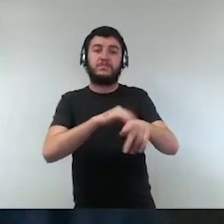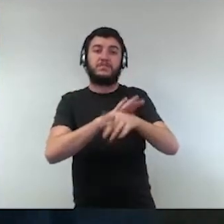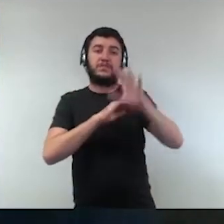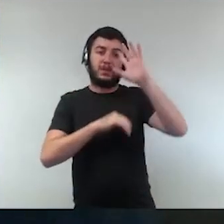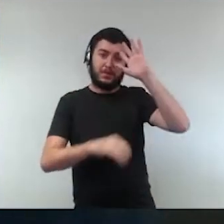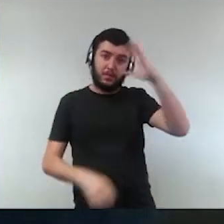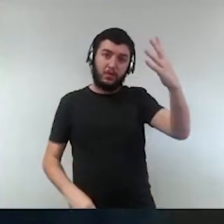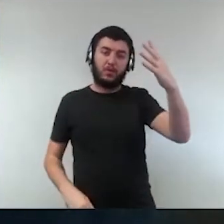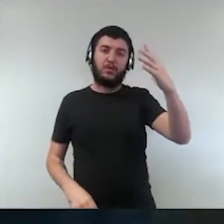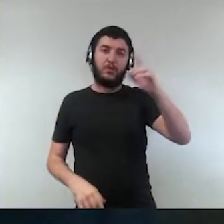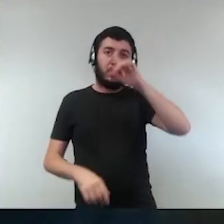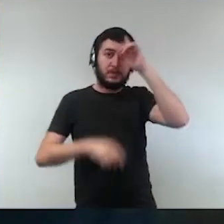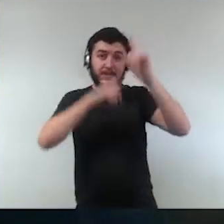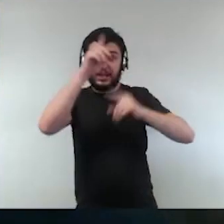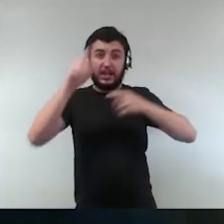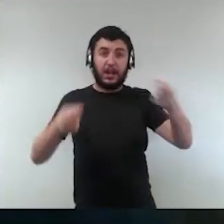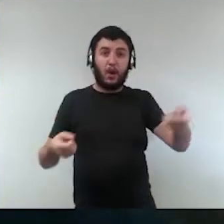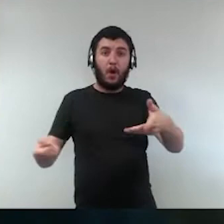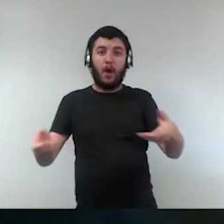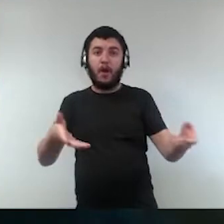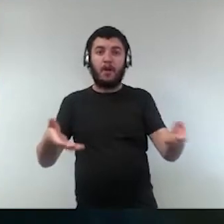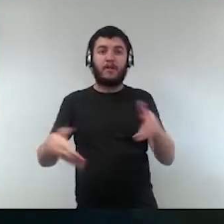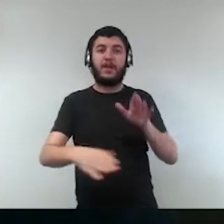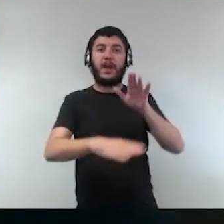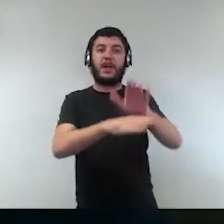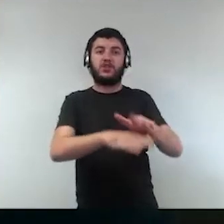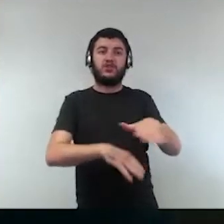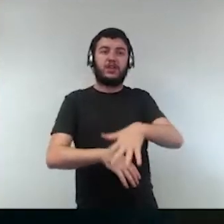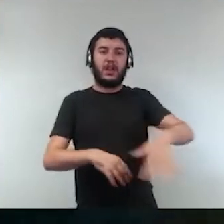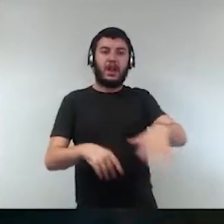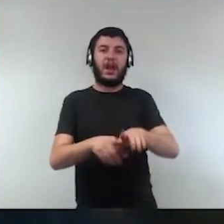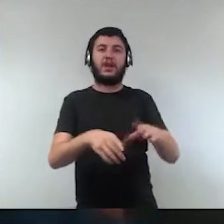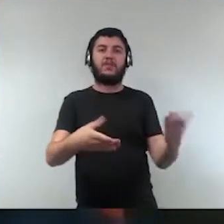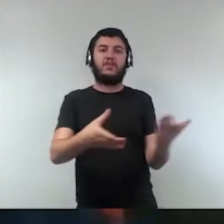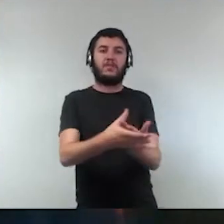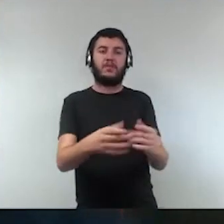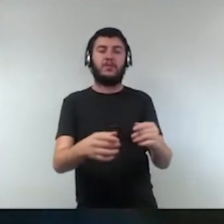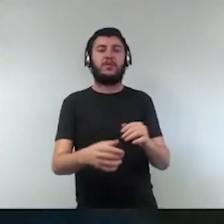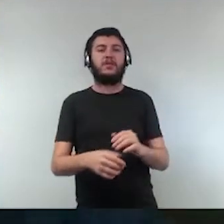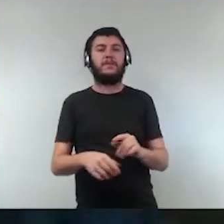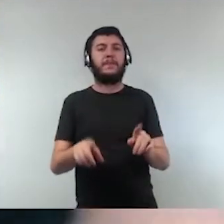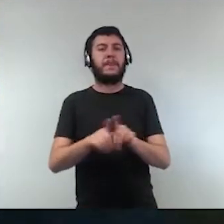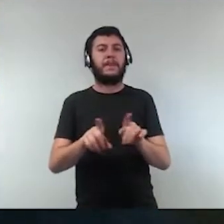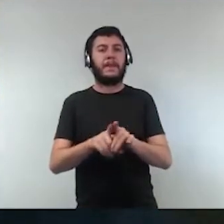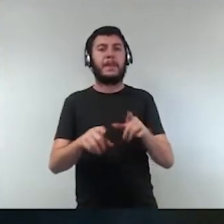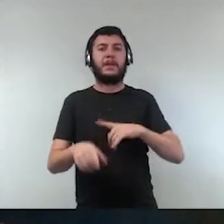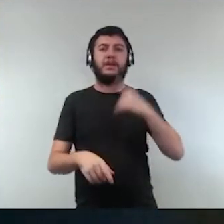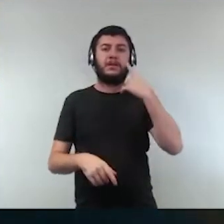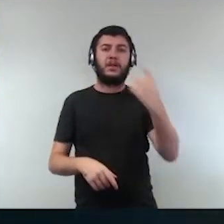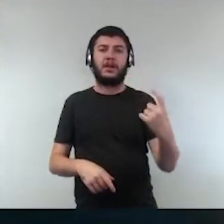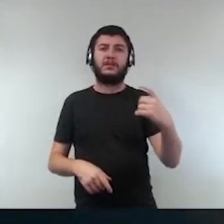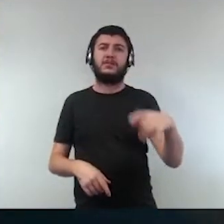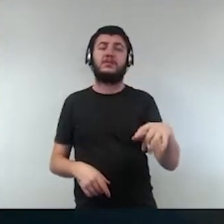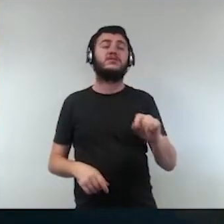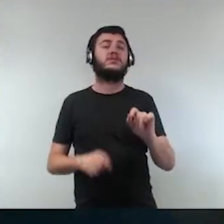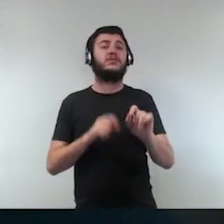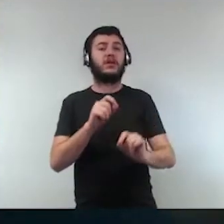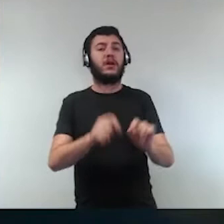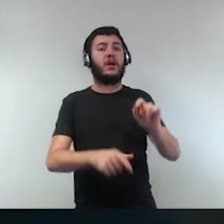soluções criativas e bem interessantes para os problemas práticos